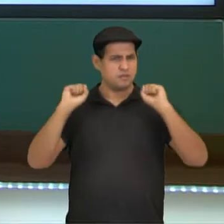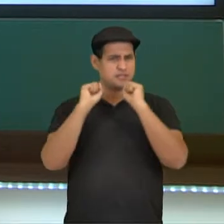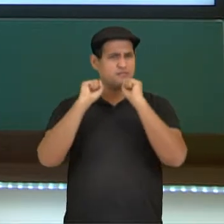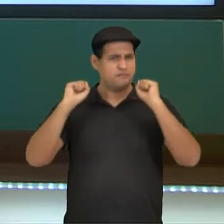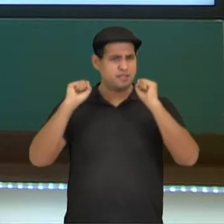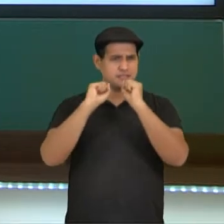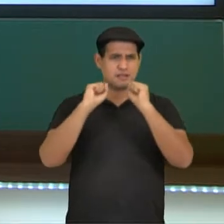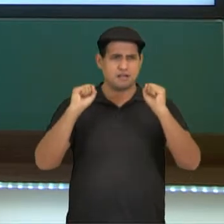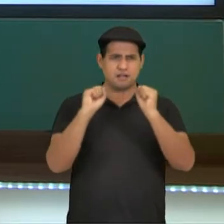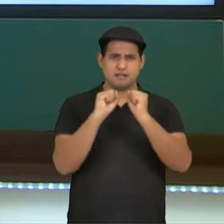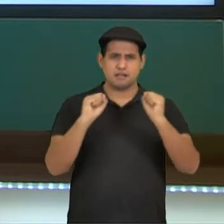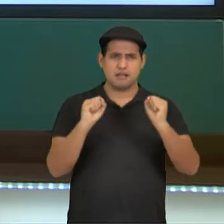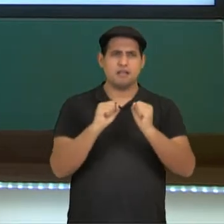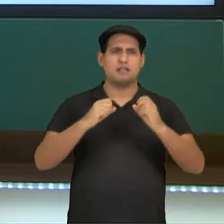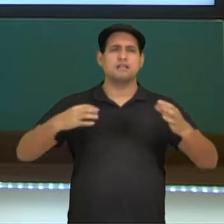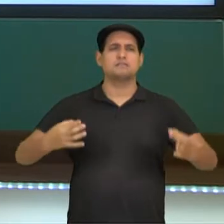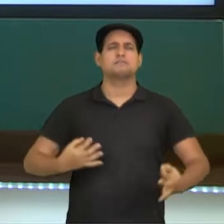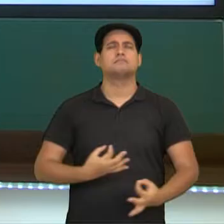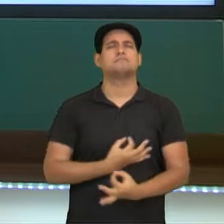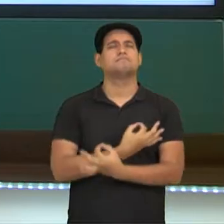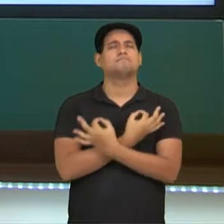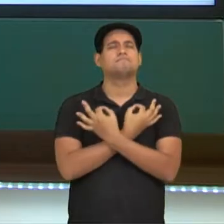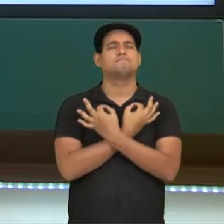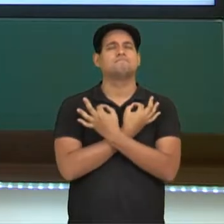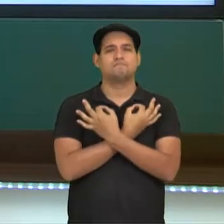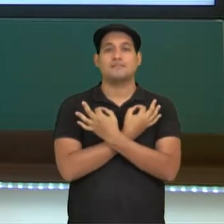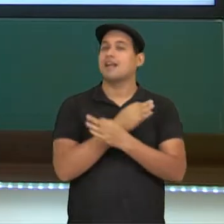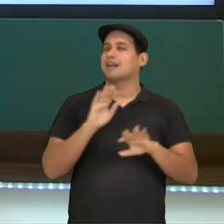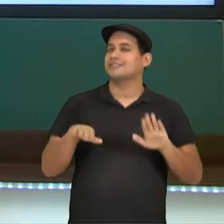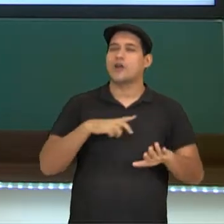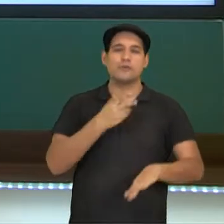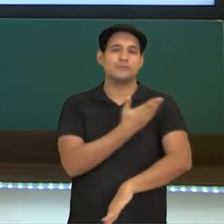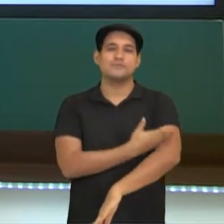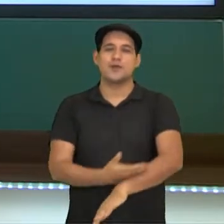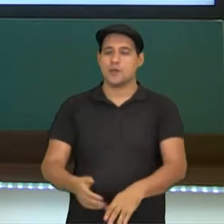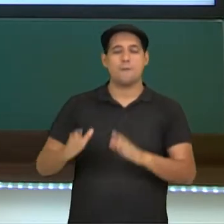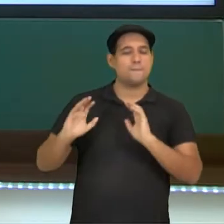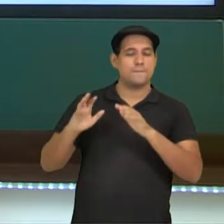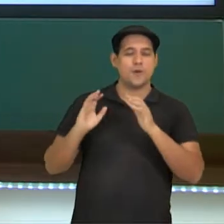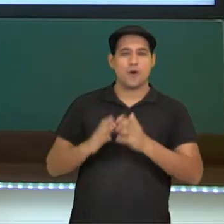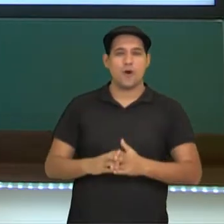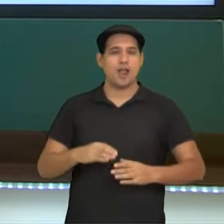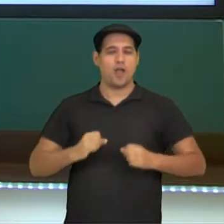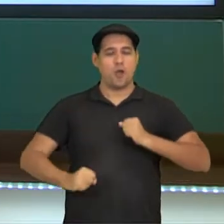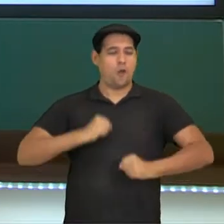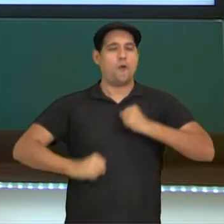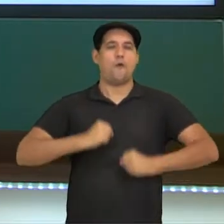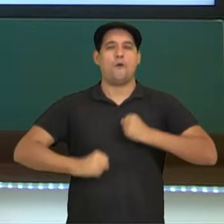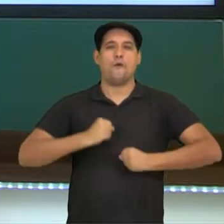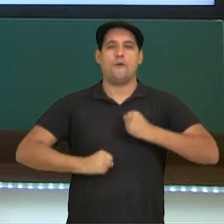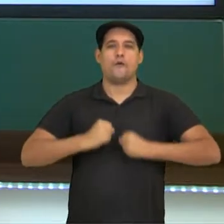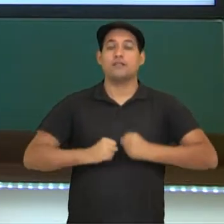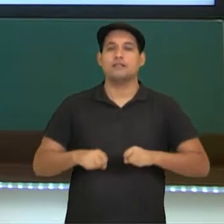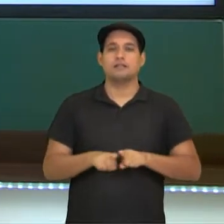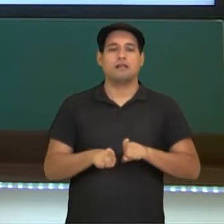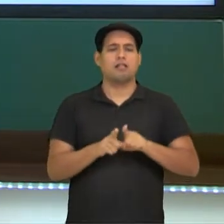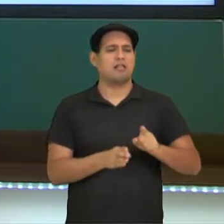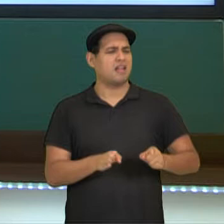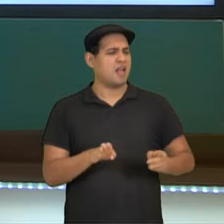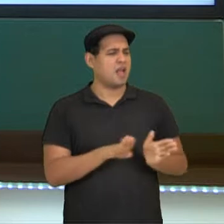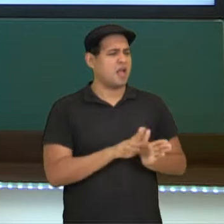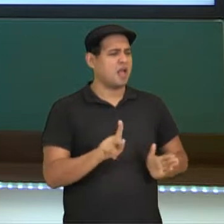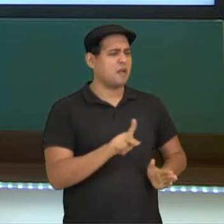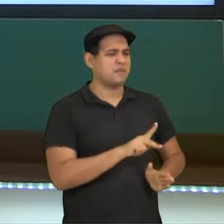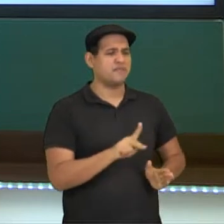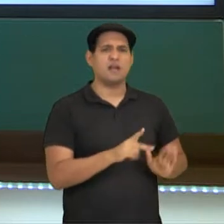física, às vezes vocês estão mais acostumados com bola, corrida, exercícios muito ativos e de repente chega a professora